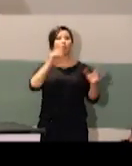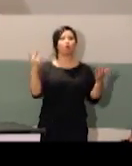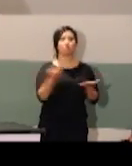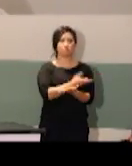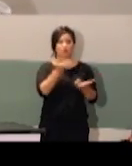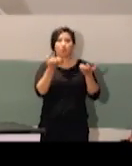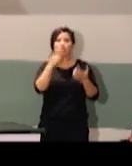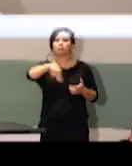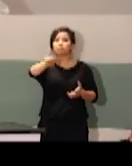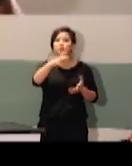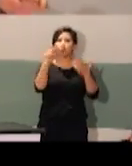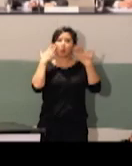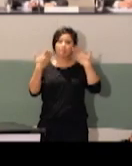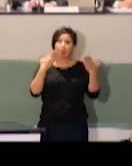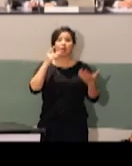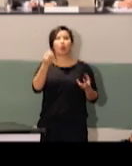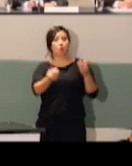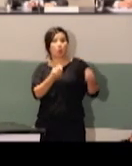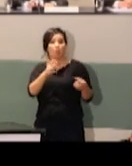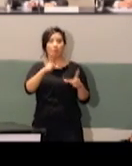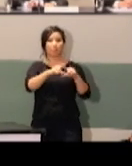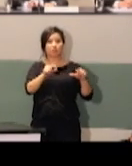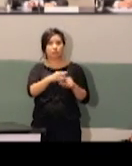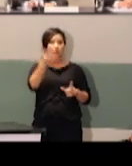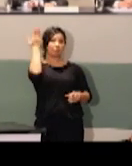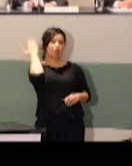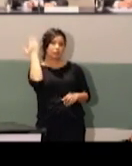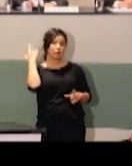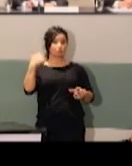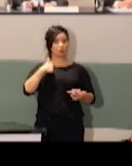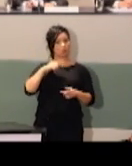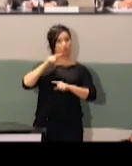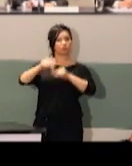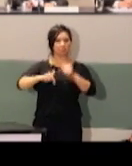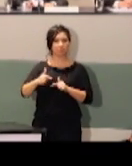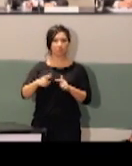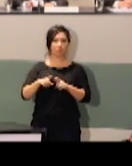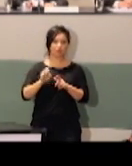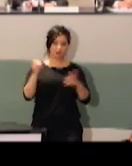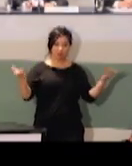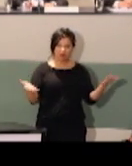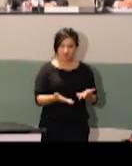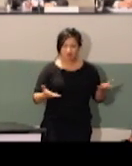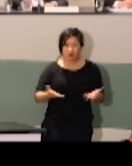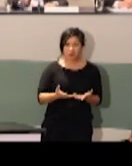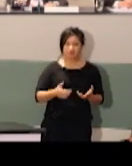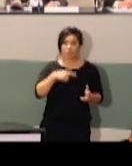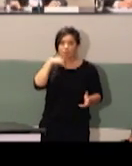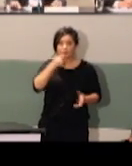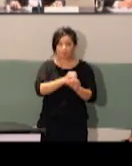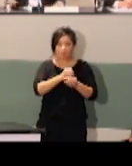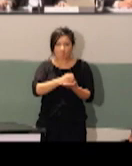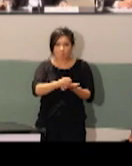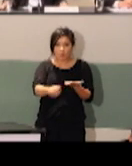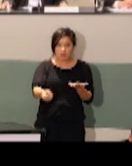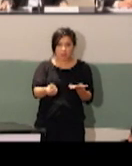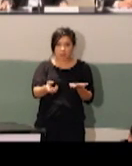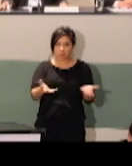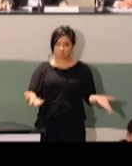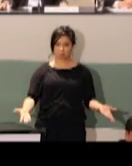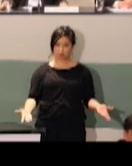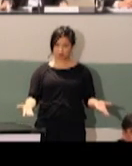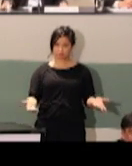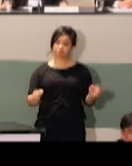que comparem o que era Brasília nos 3 anos do meu governo com o que foi Brasília, o desgoverno que se seguiu depois.